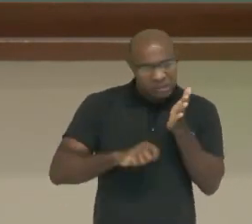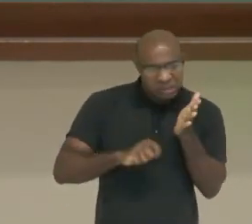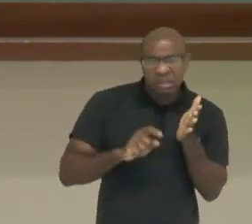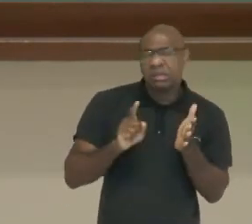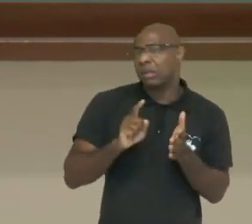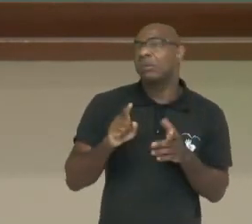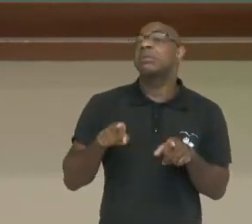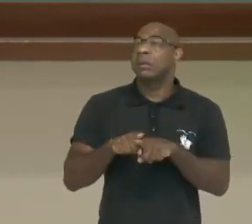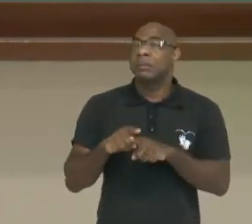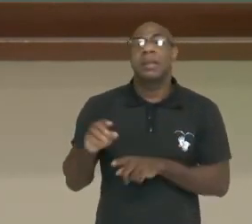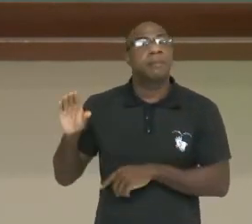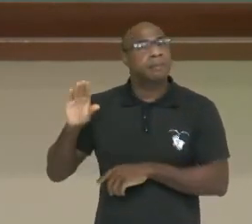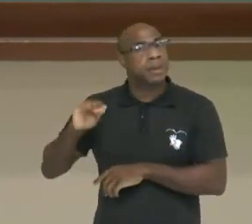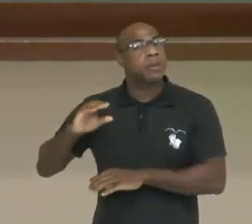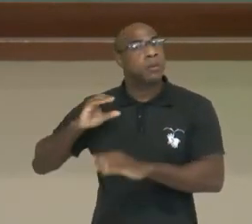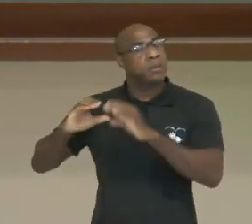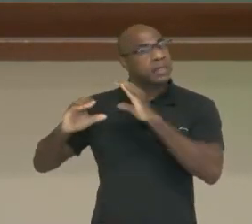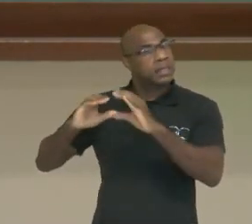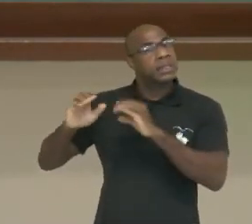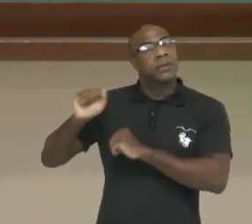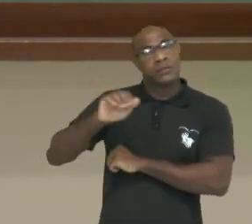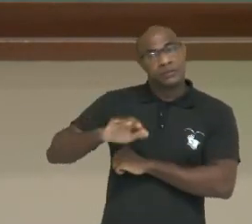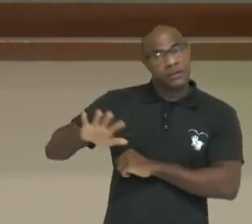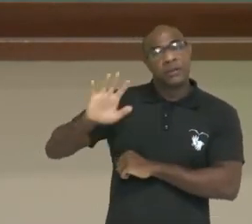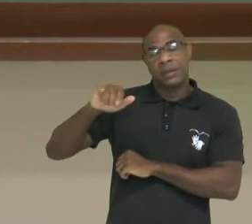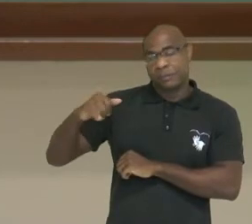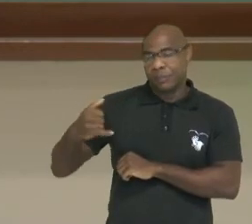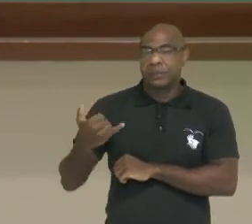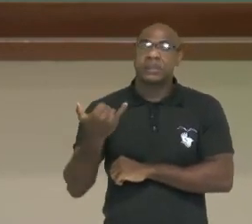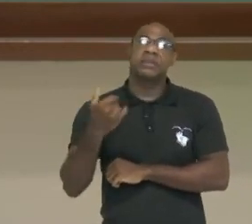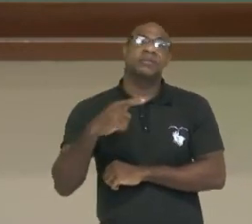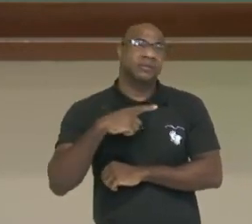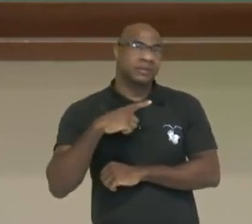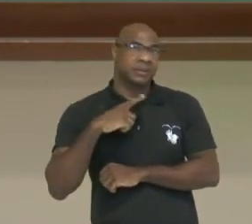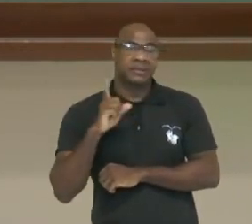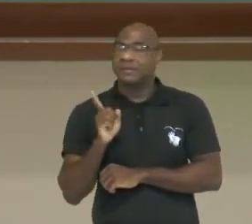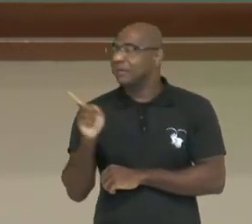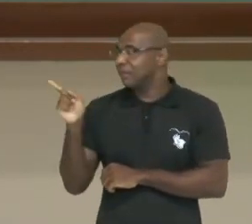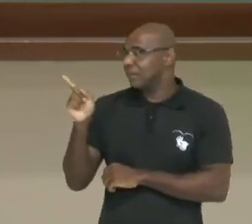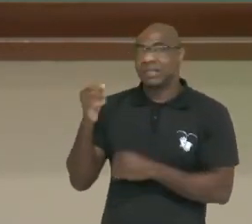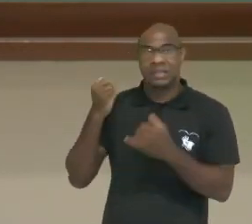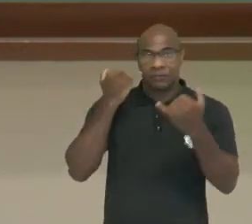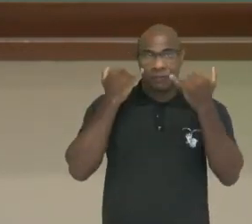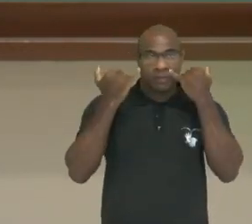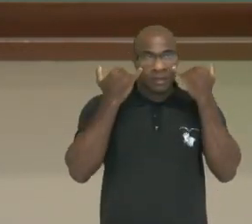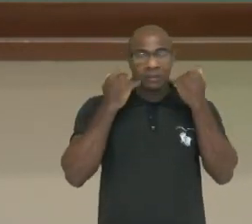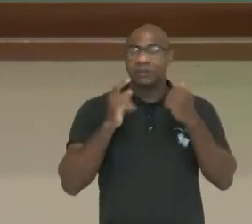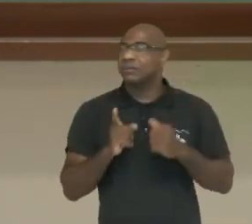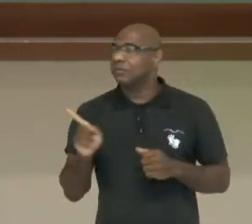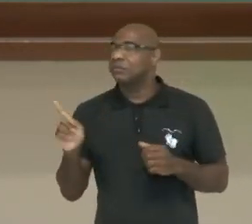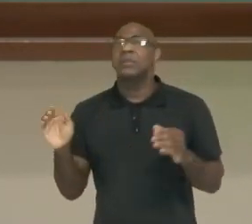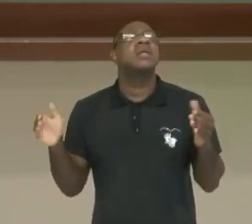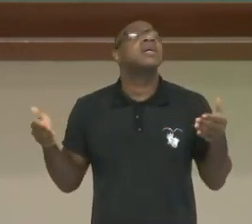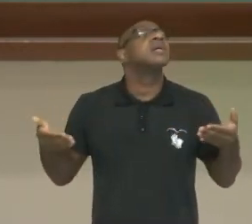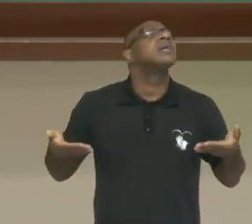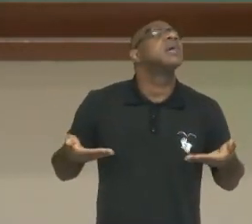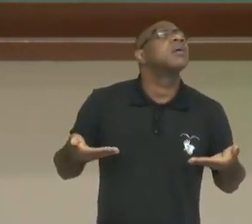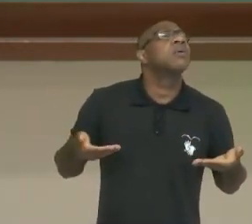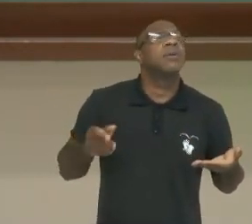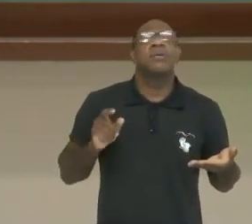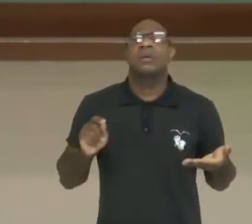Na comunicação em geral, que é importante que você tenha todos esses cuidados. Belezinha? E agora, o que você acha que não